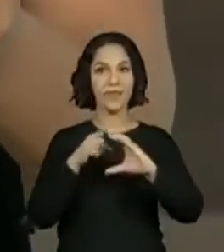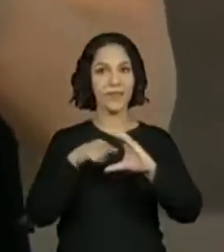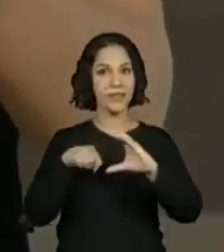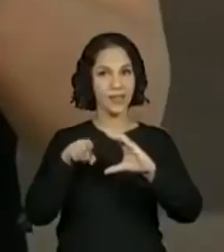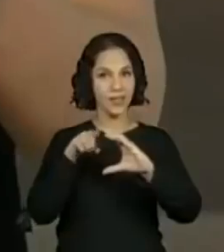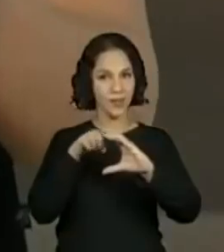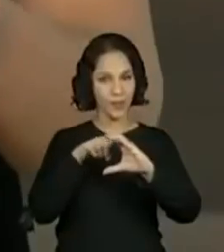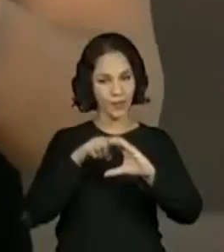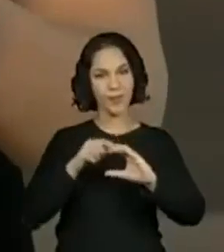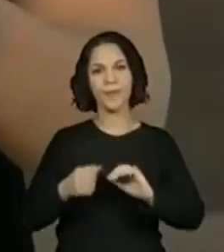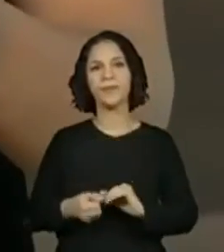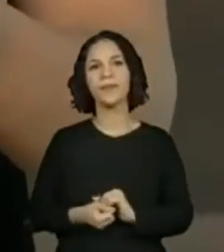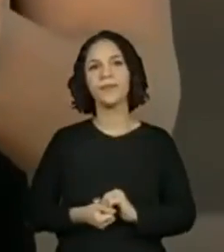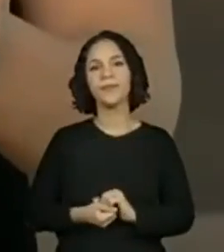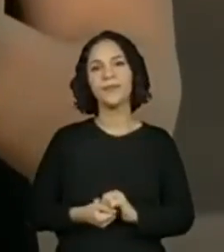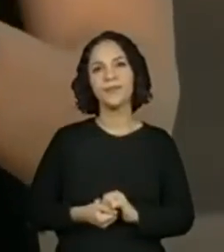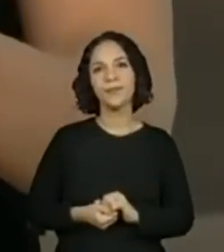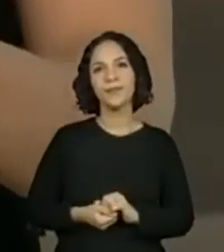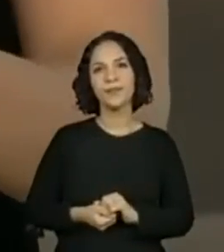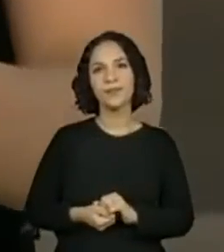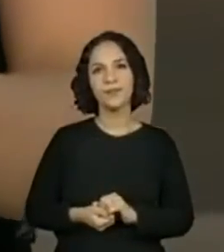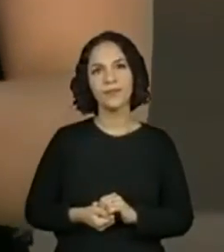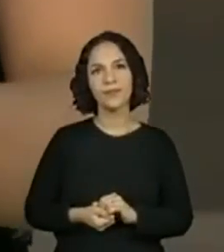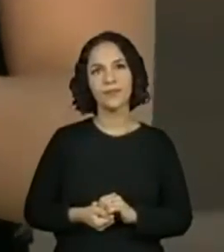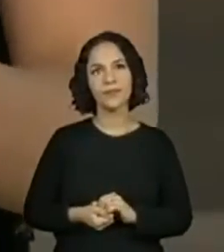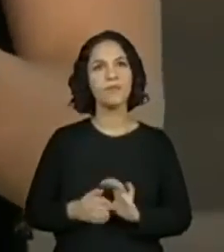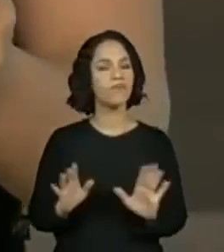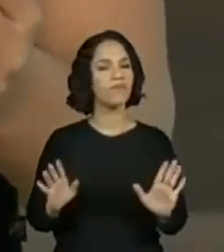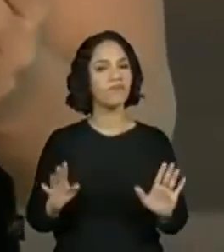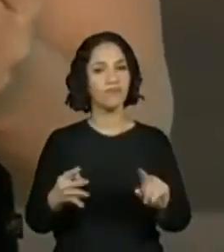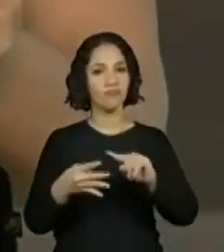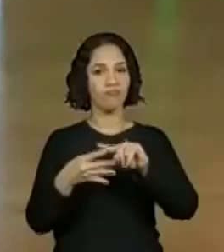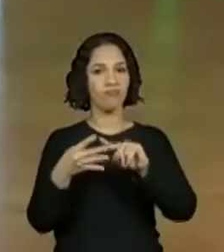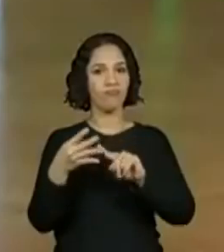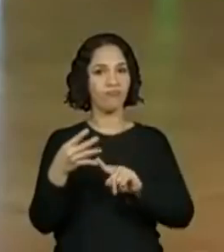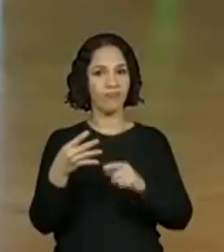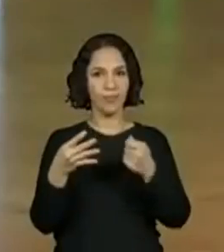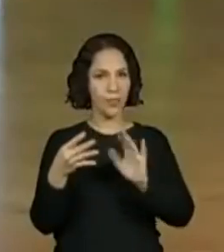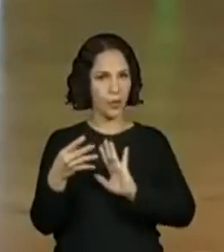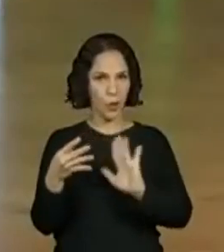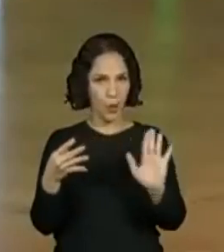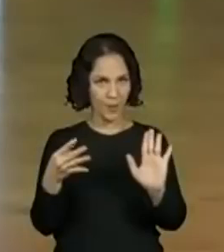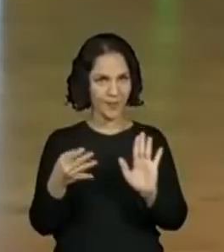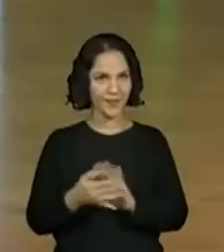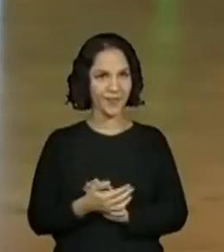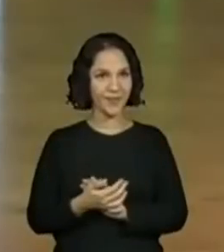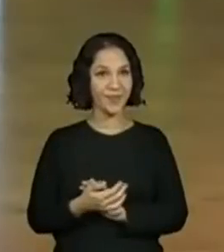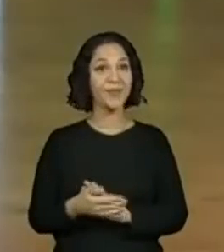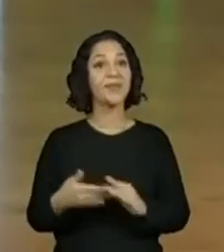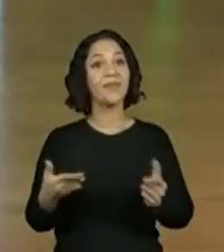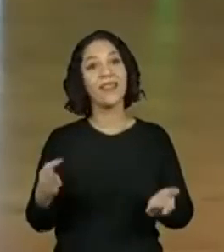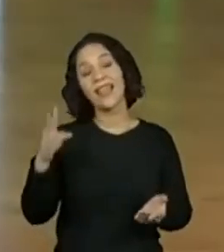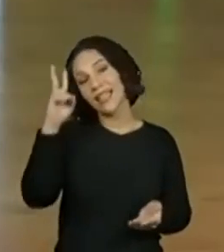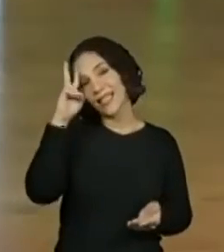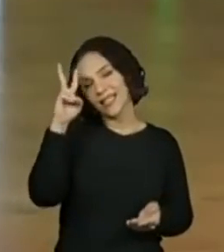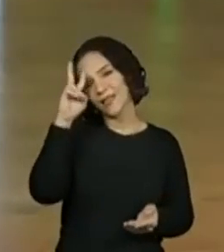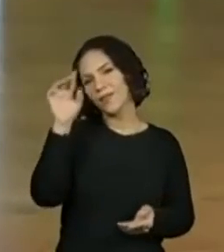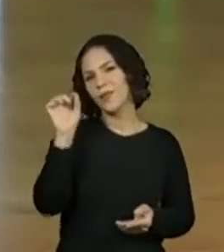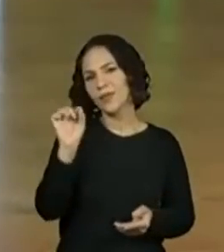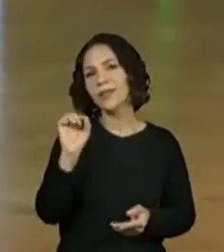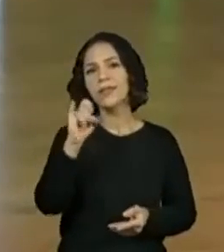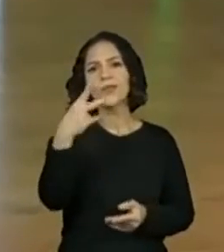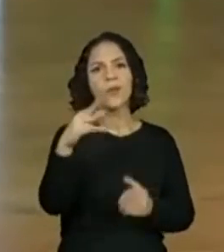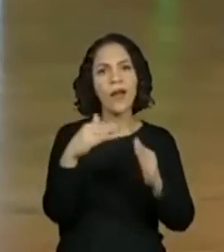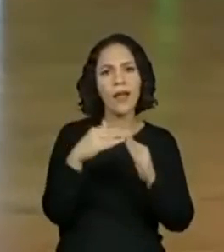o círculo, é o que a gente precisa. É o que a gente precisa. Não é? Lembrando que se você tiver aí